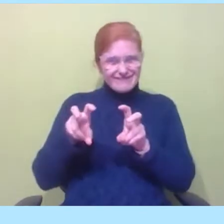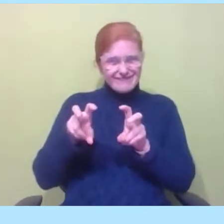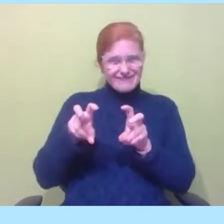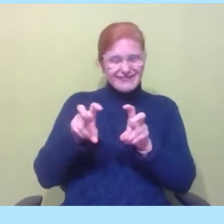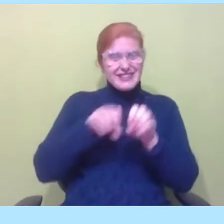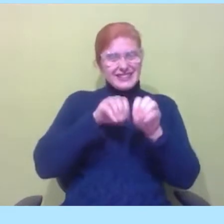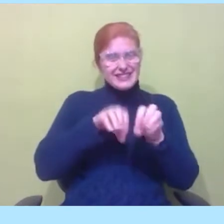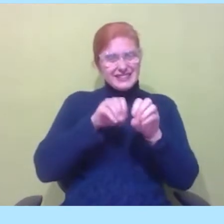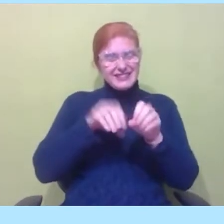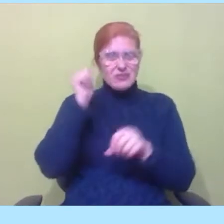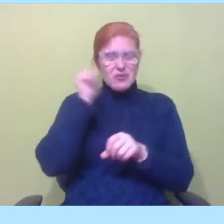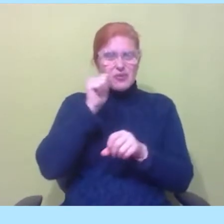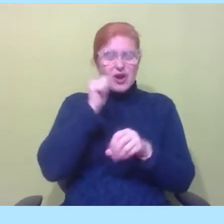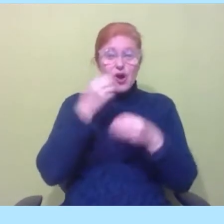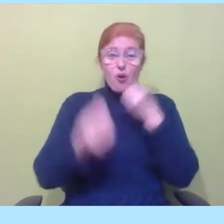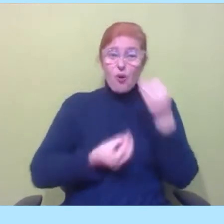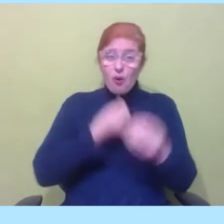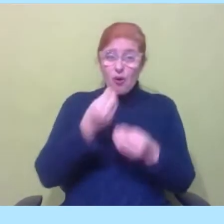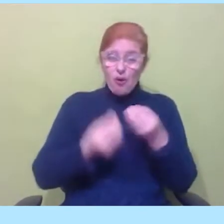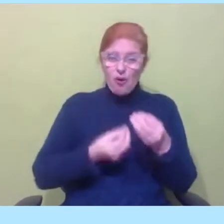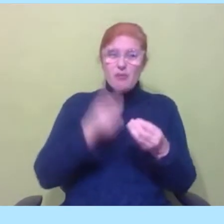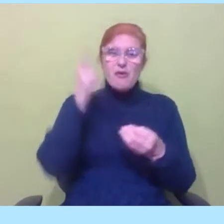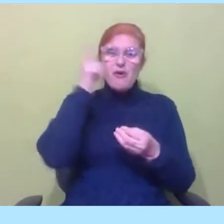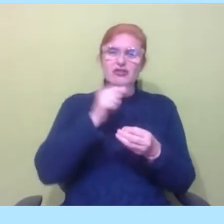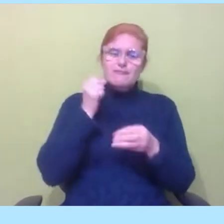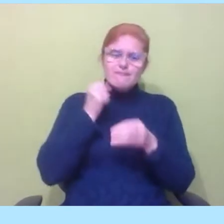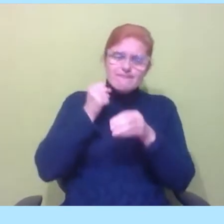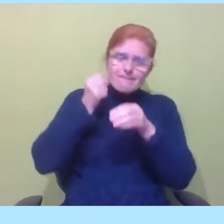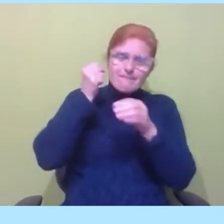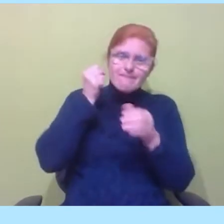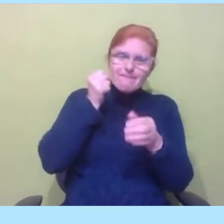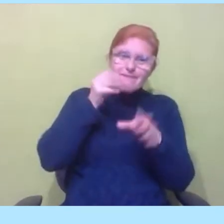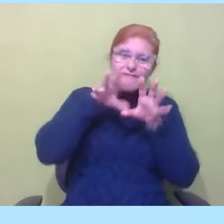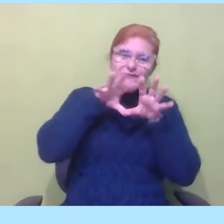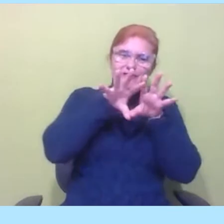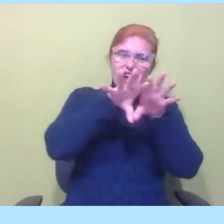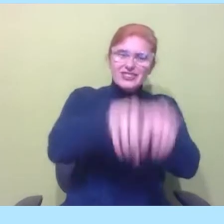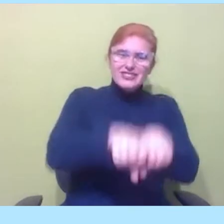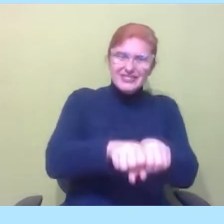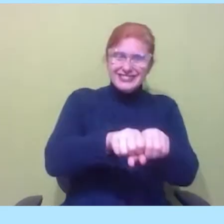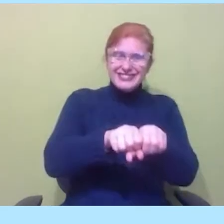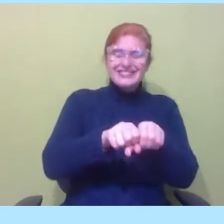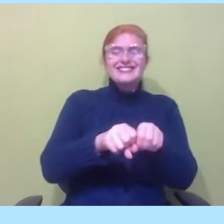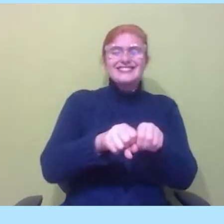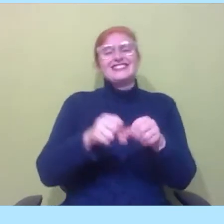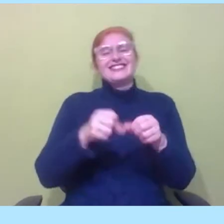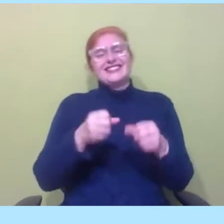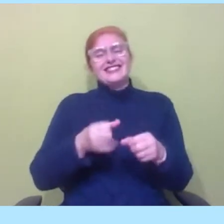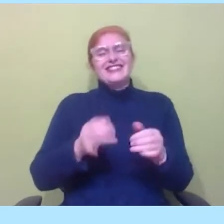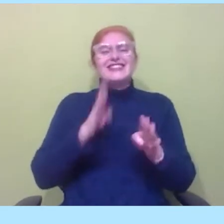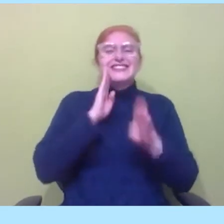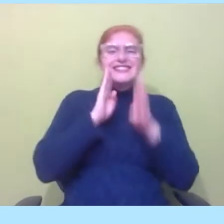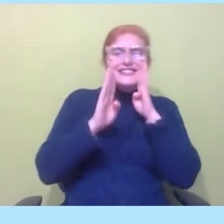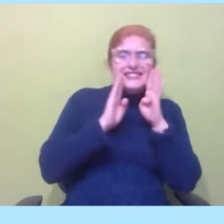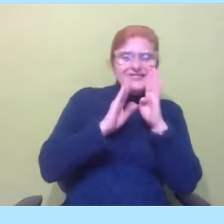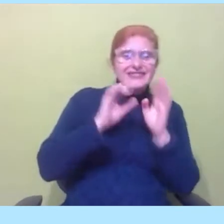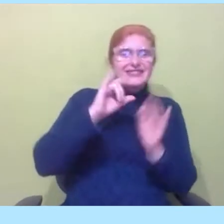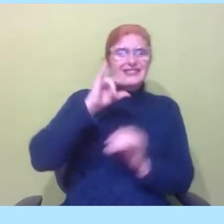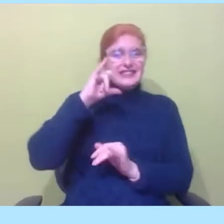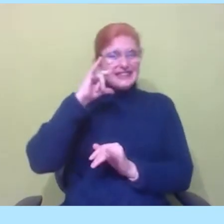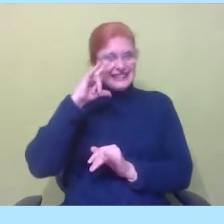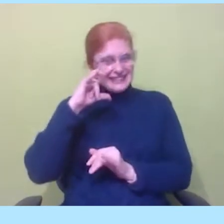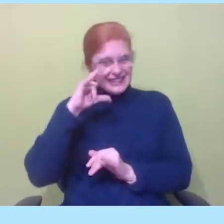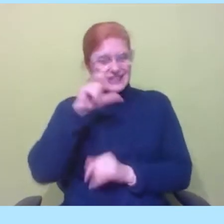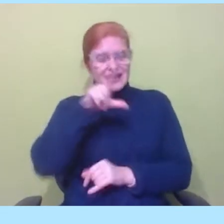como é que a mulherada pode invadir o telefone, Instagram, Facebook, Twitter e o que mais existir no